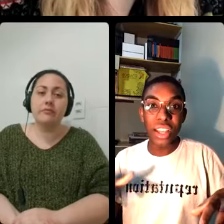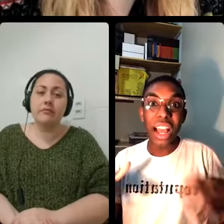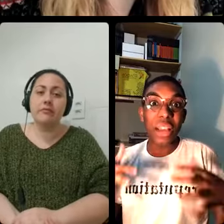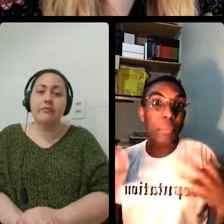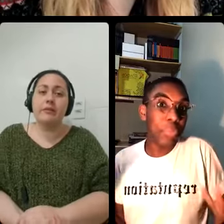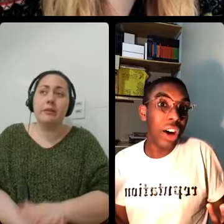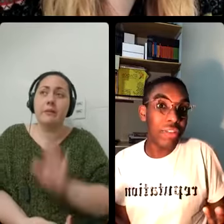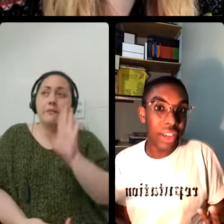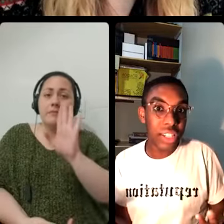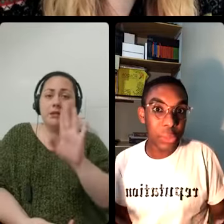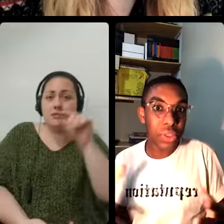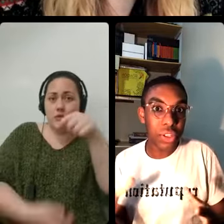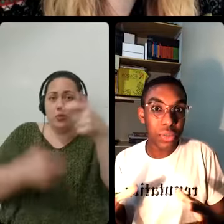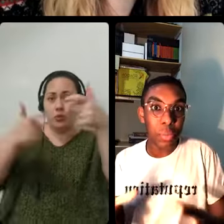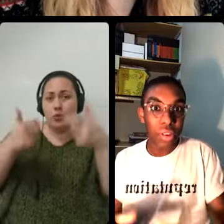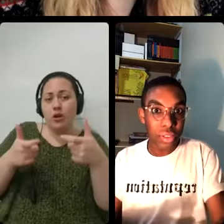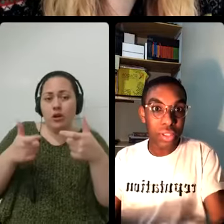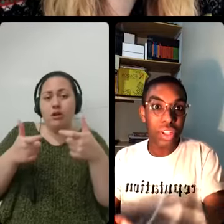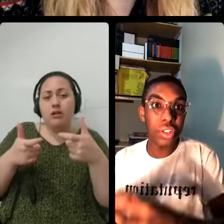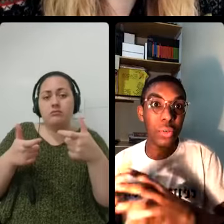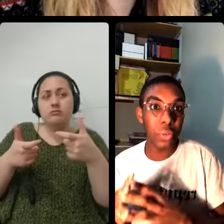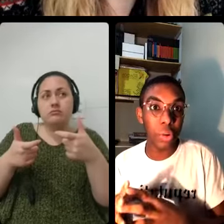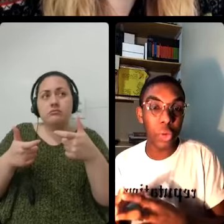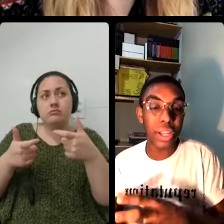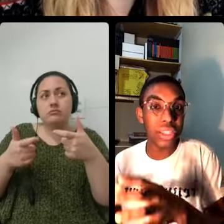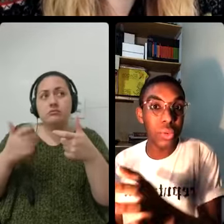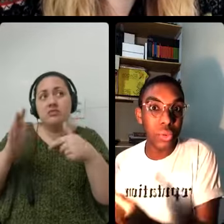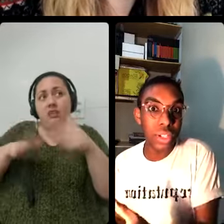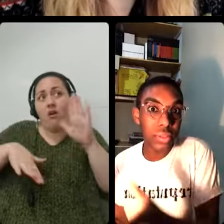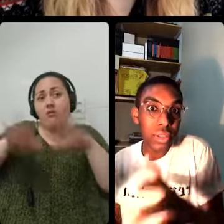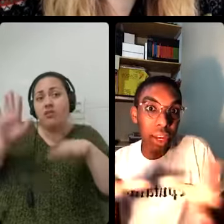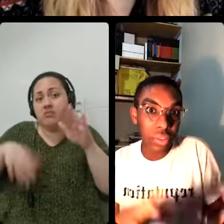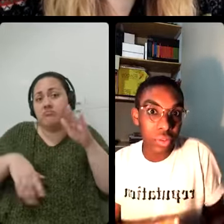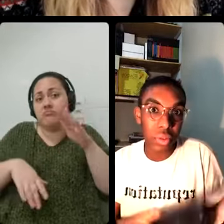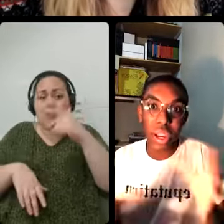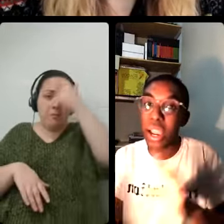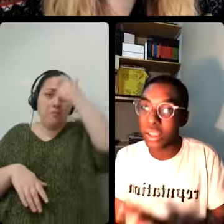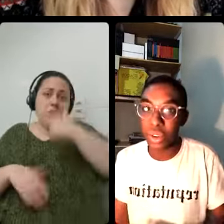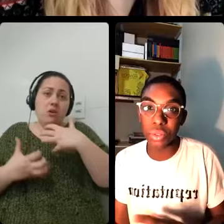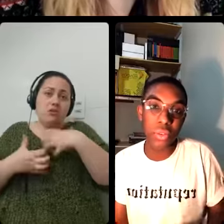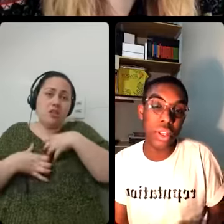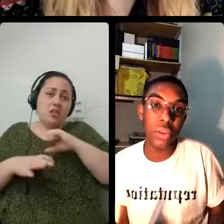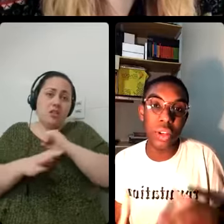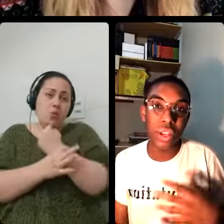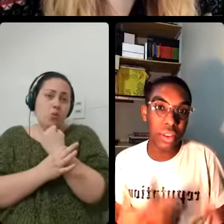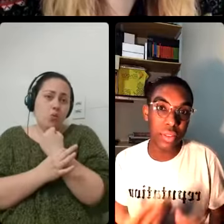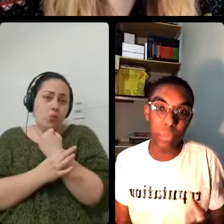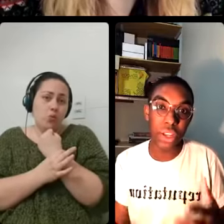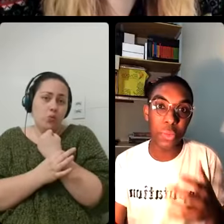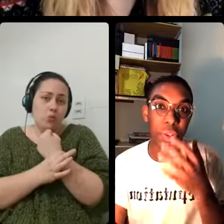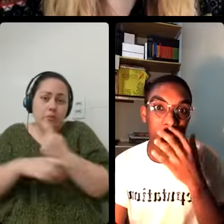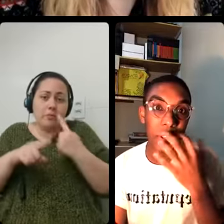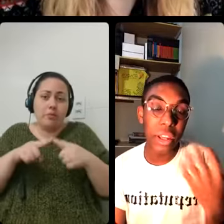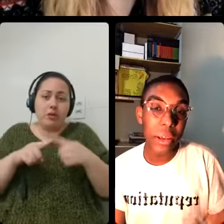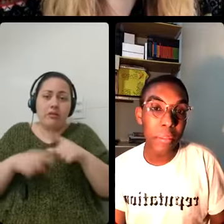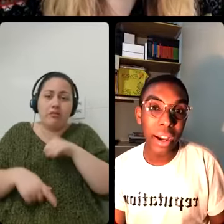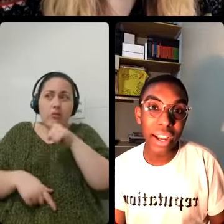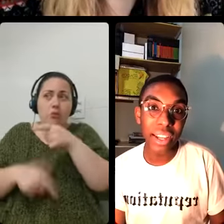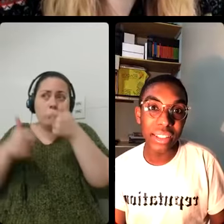onde talvez as pessoas possam se sentir um pouco mais seguras em certos locais, em outros não. Isso depende